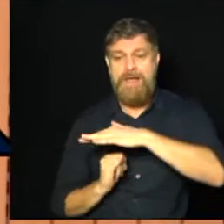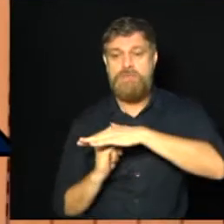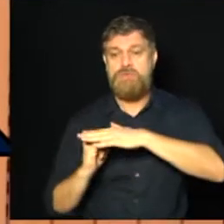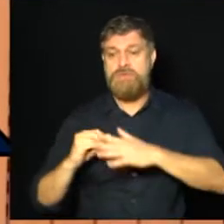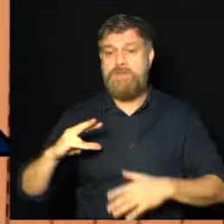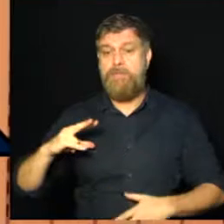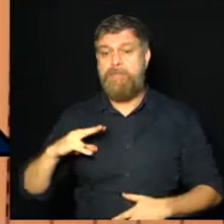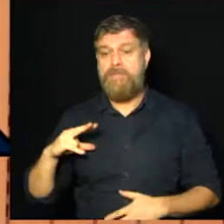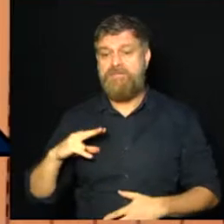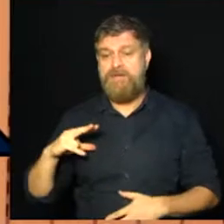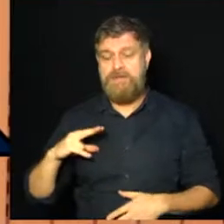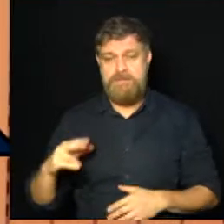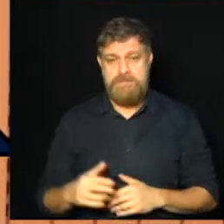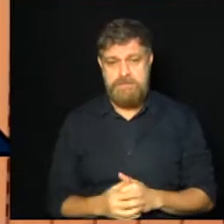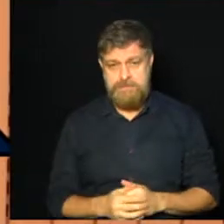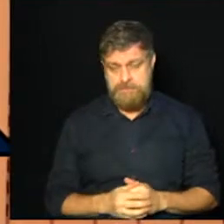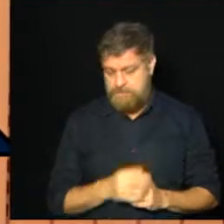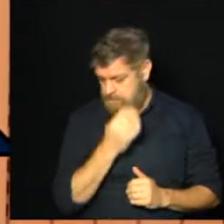privadas,